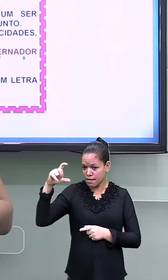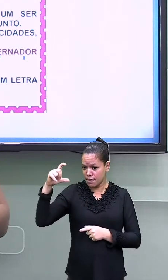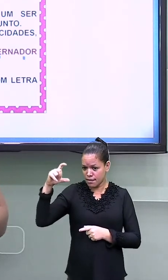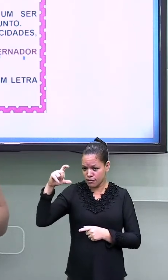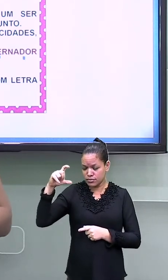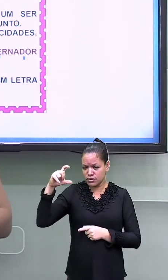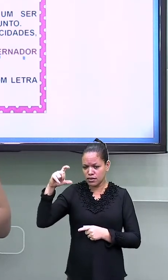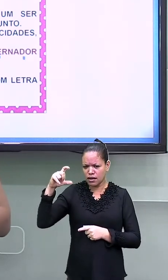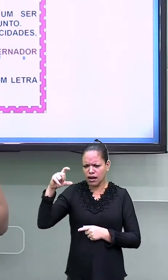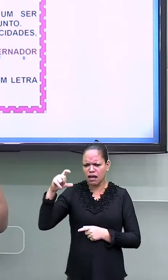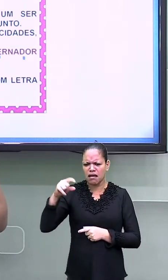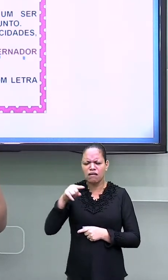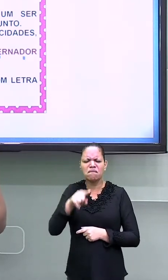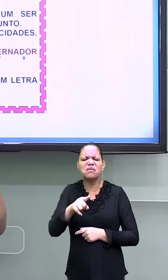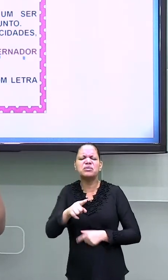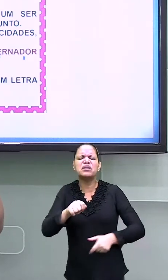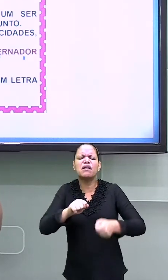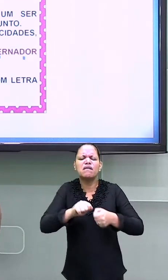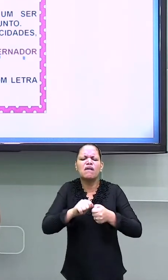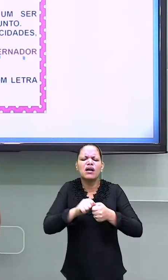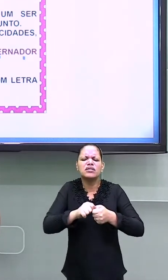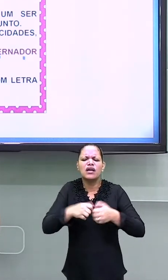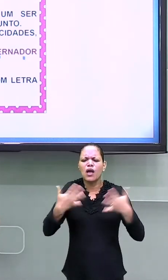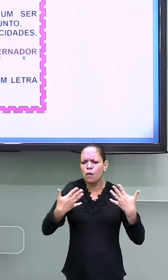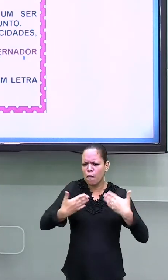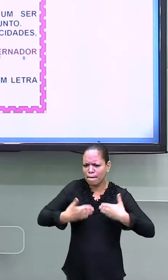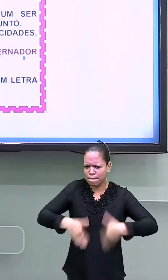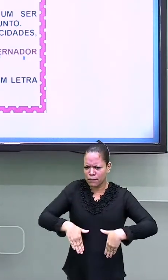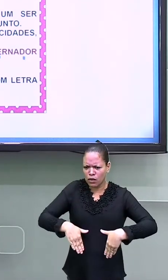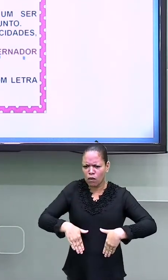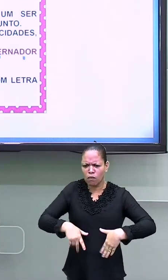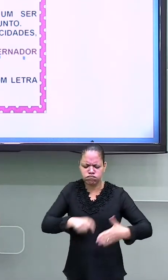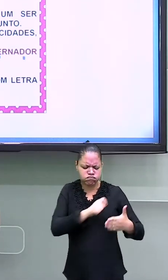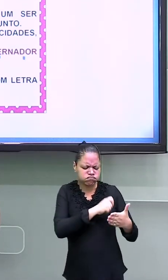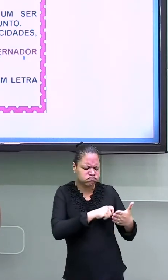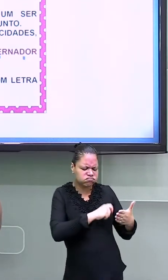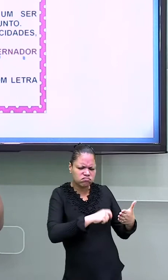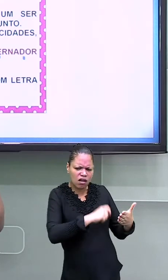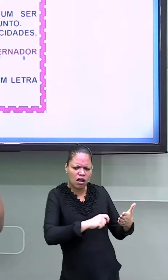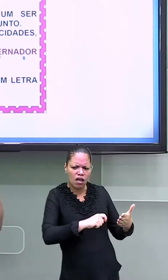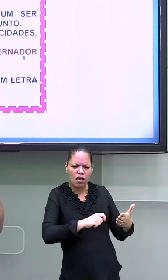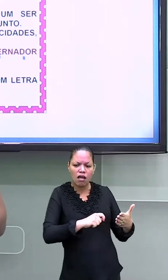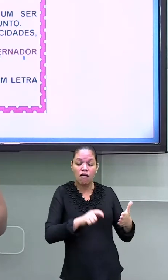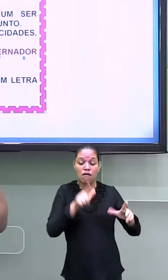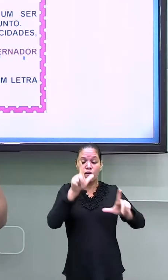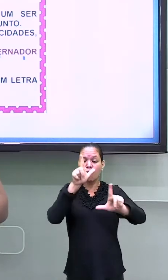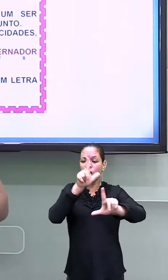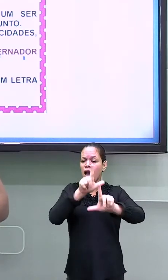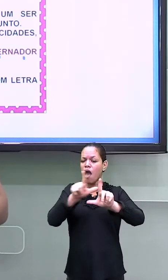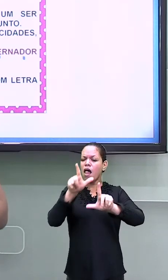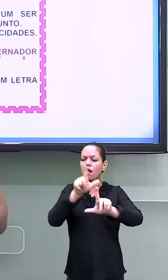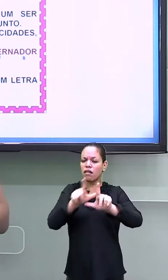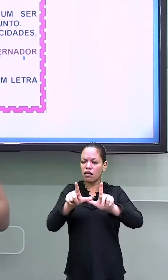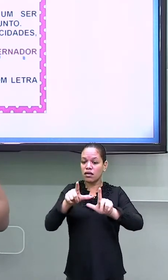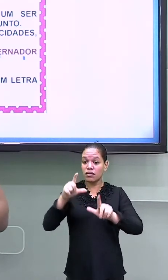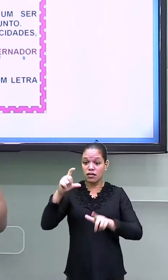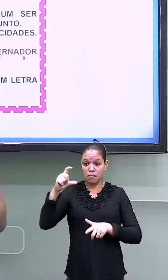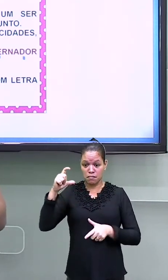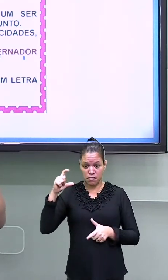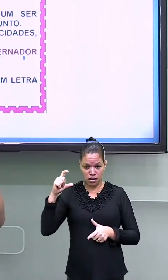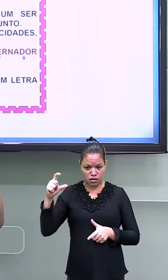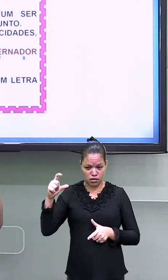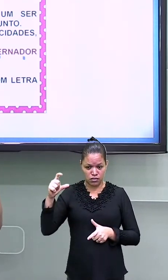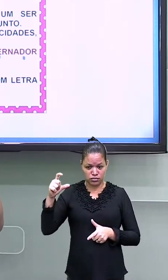cima para a professora saber que ela é a sua atividade, você escreve com a letra maiúscula, né? Muito bem, olha lá, o Pedro, com P,